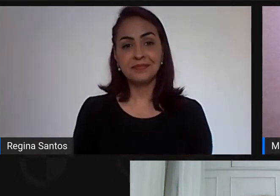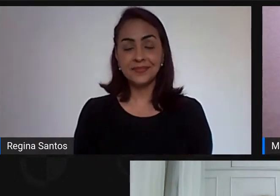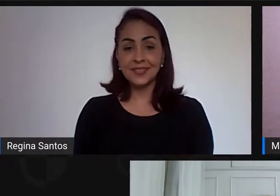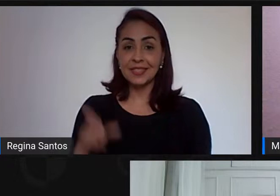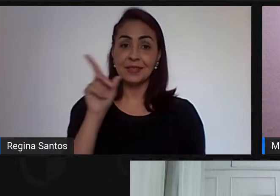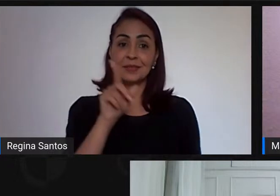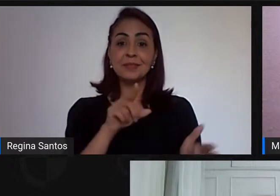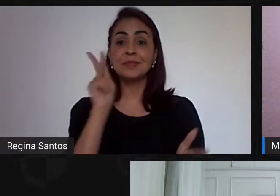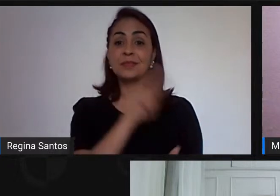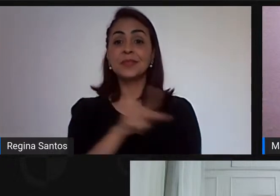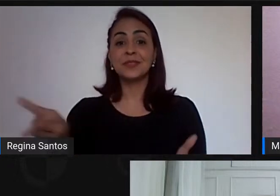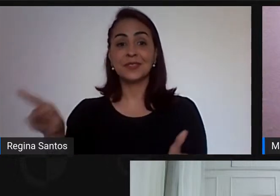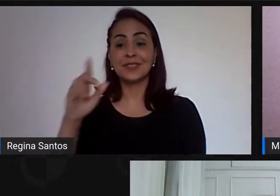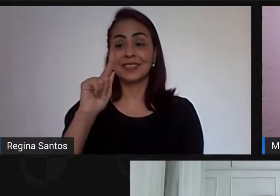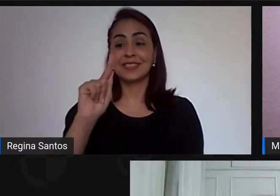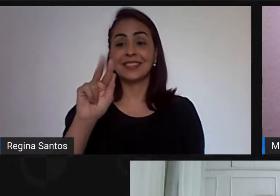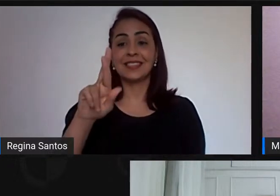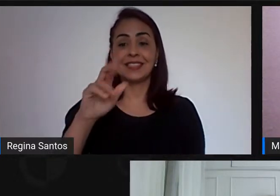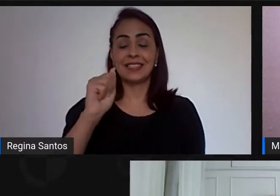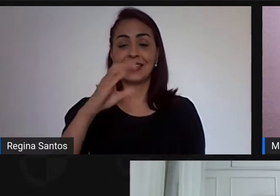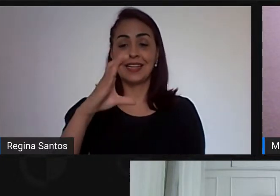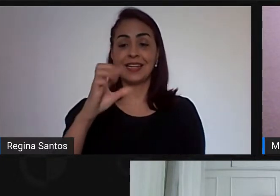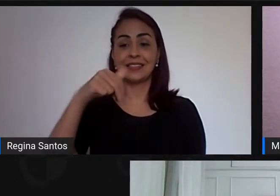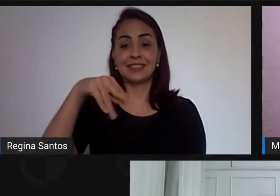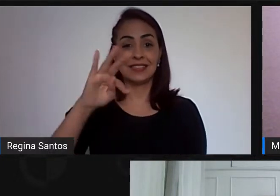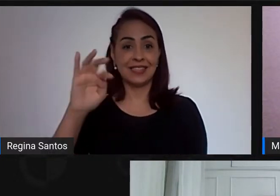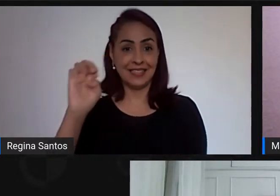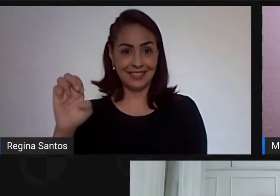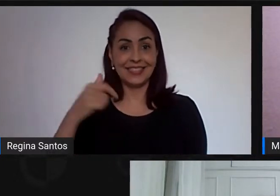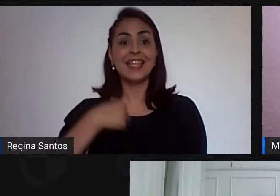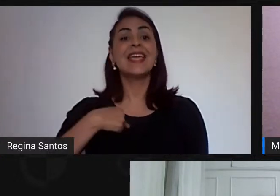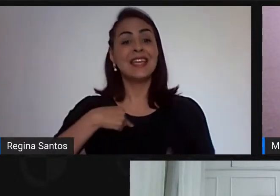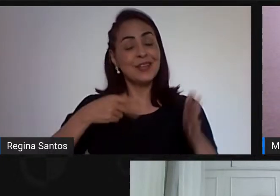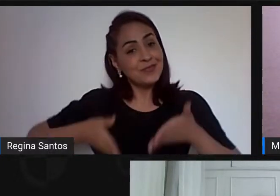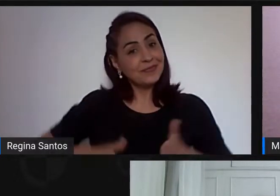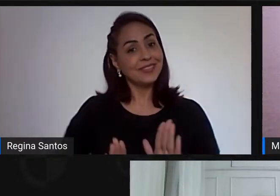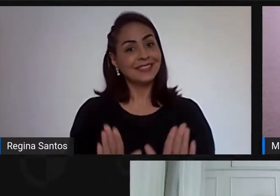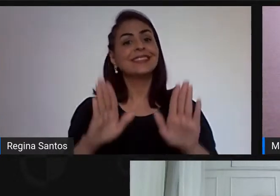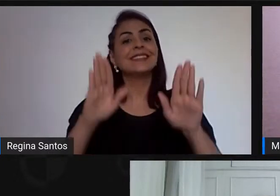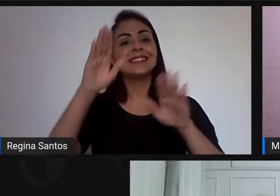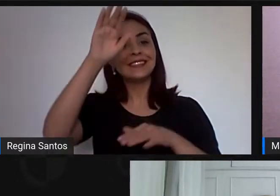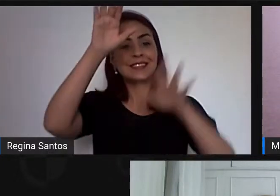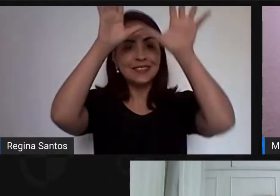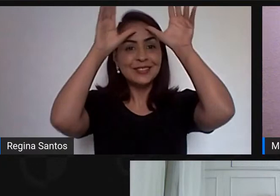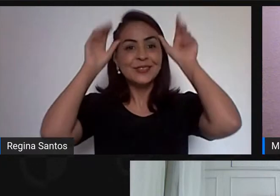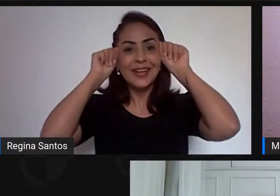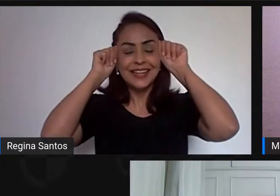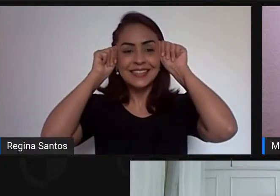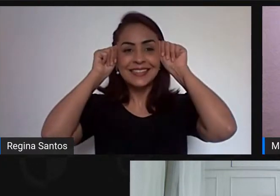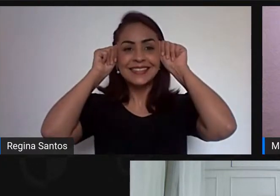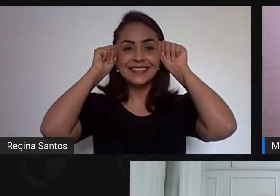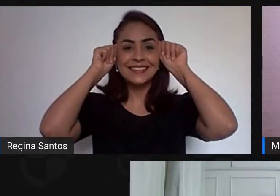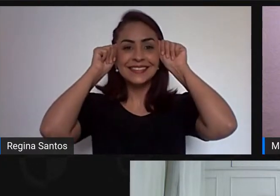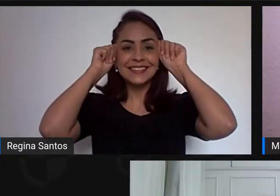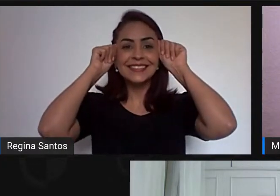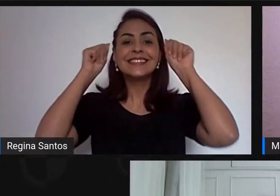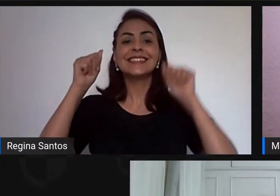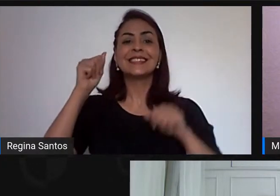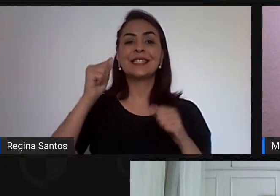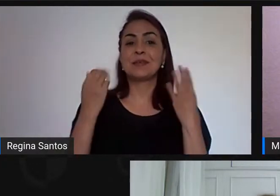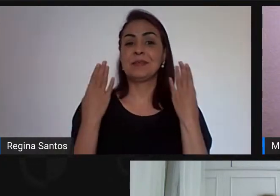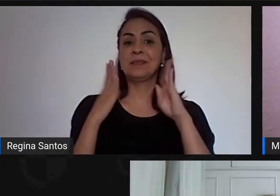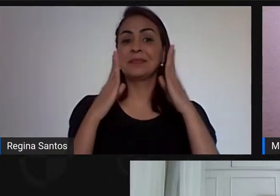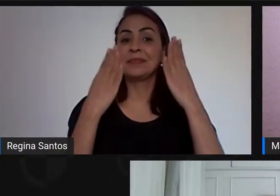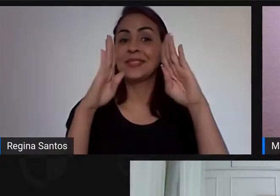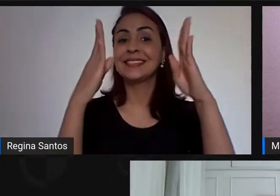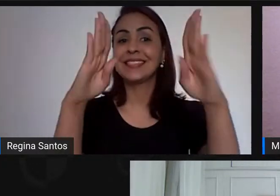Eu sou do Acro, sou de Brasileira, da fronteira com a Bolívia, né? Inclusive, o Emílio dizia que eu era